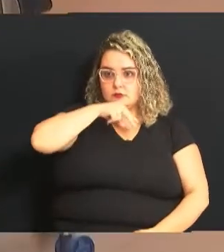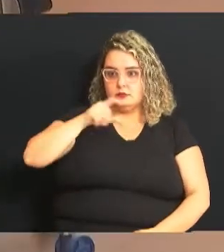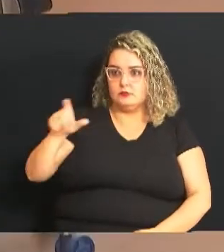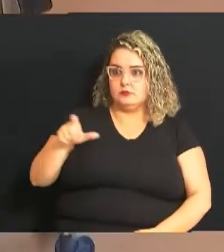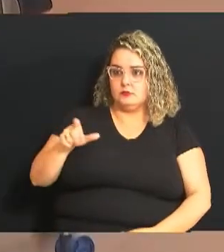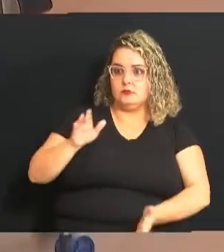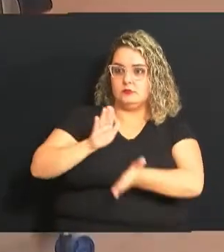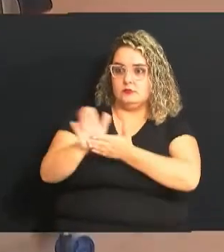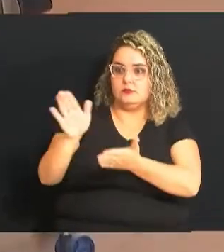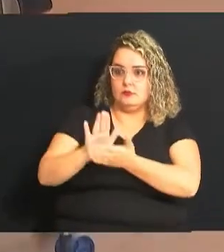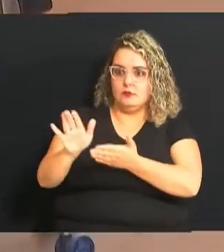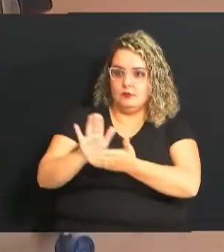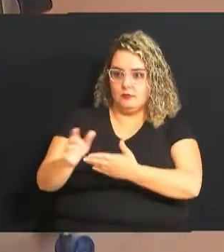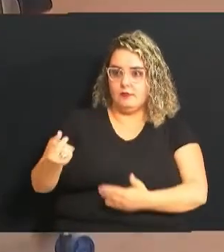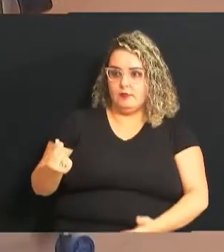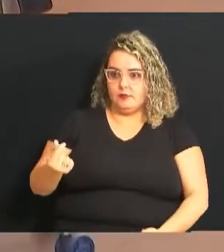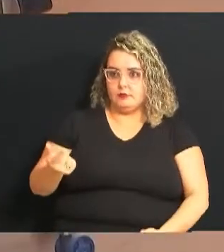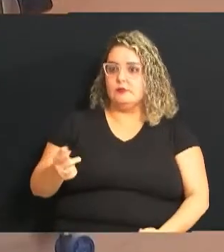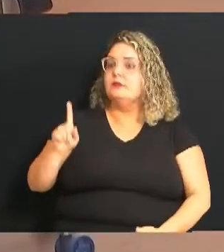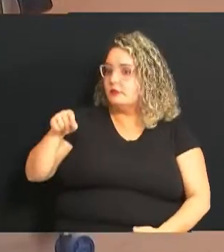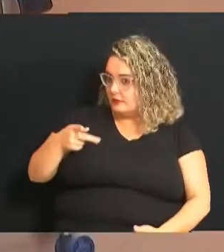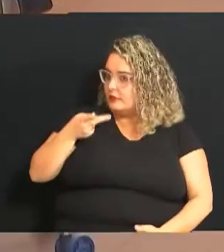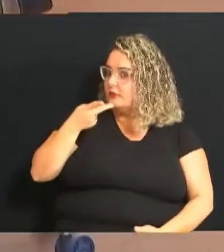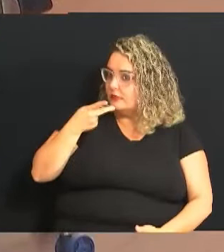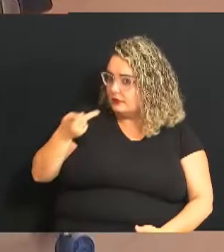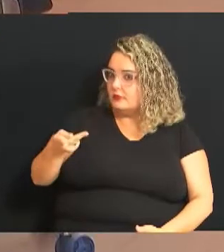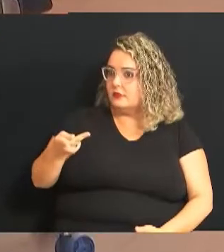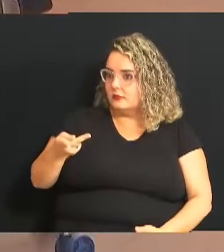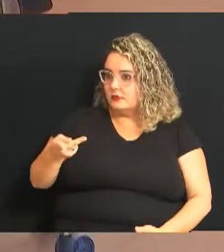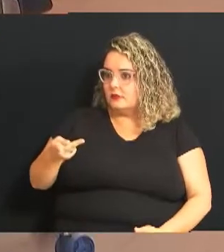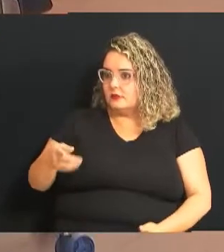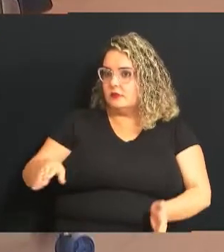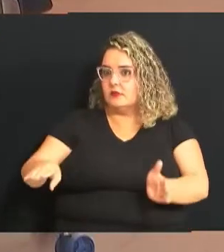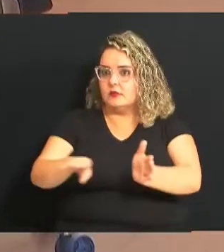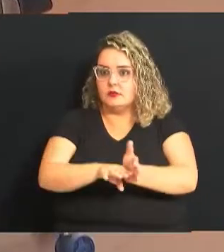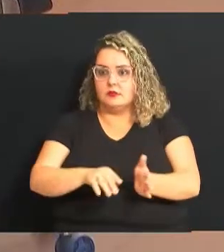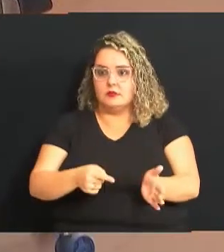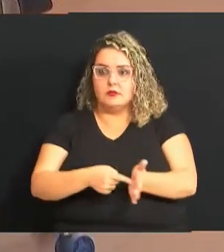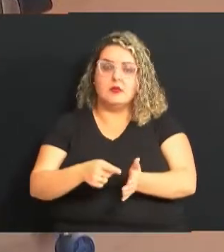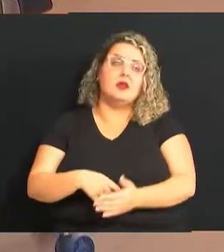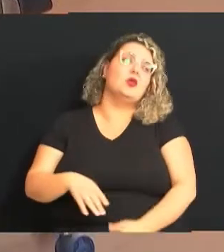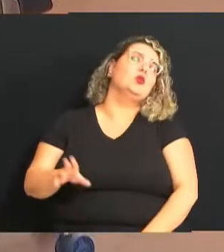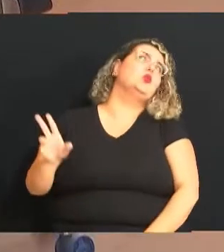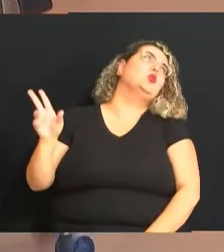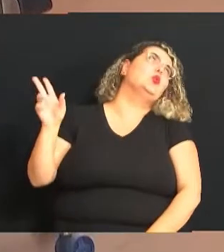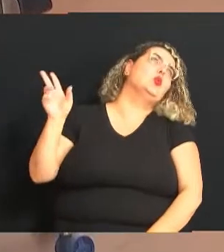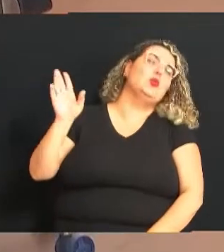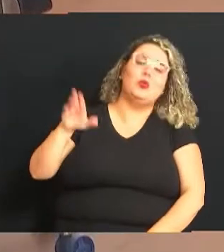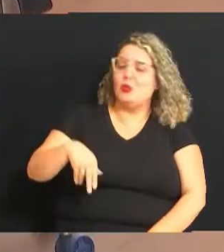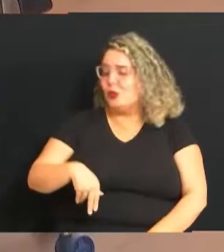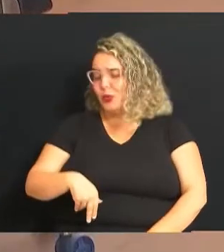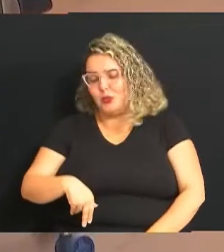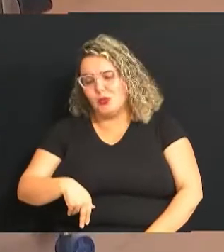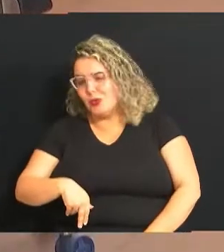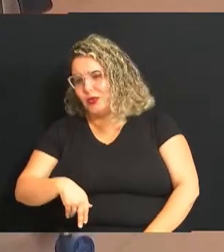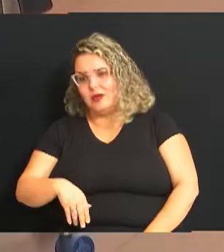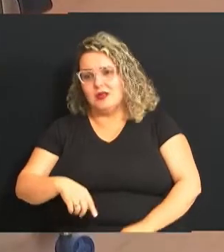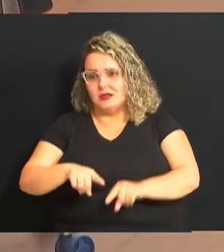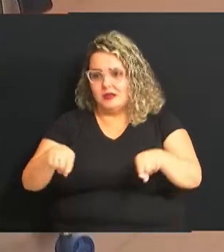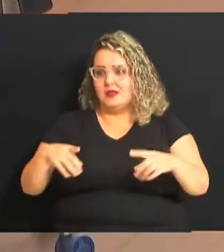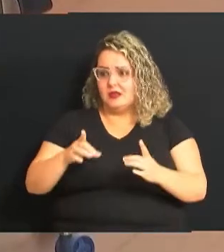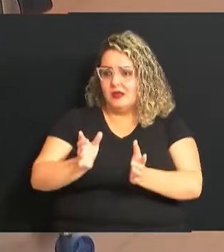todo o dinheiro dele. Né? Chega muito esse tipo de reclamação lá para o senhor na comissão, vereador?